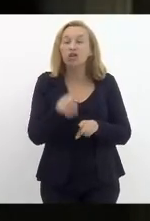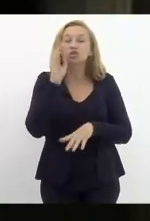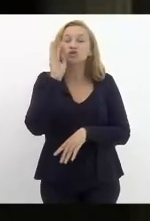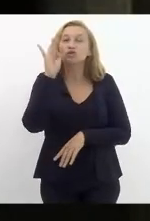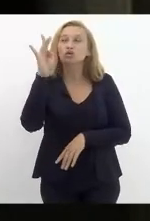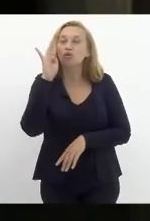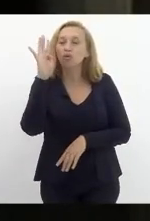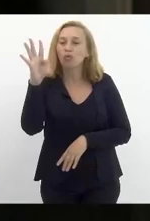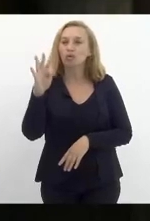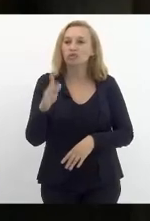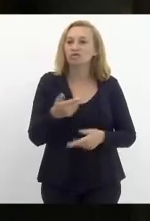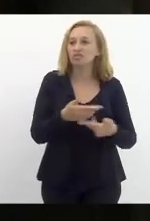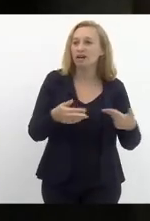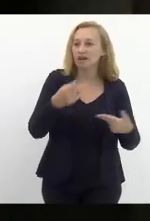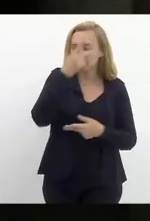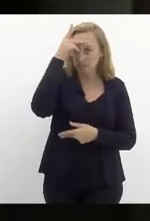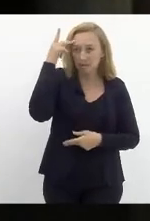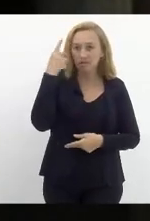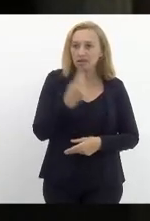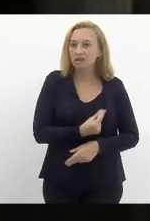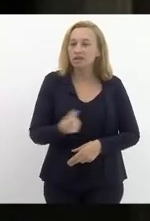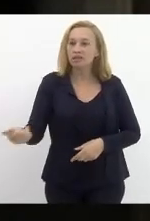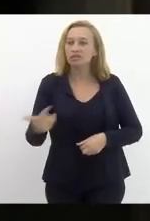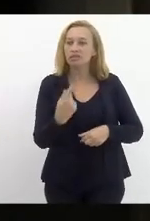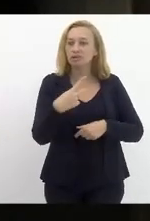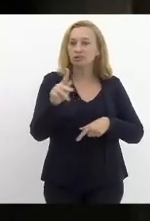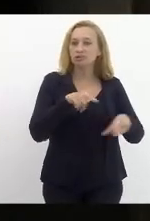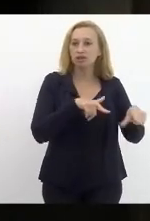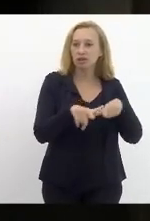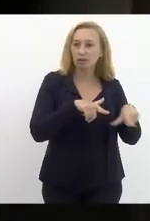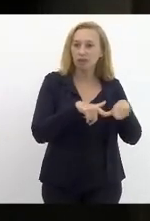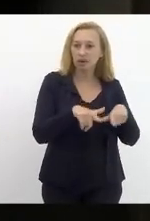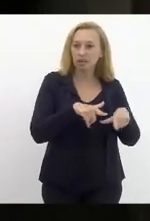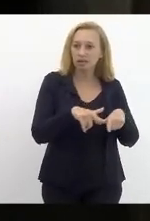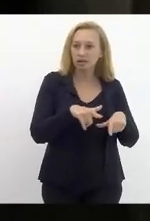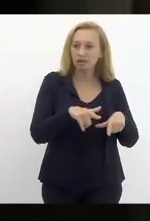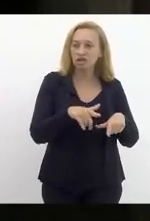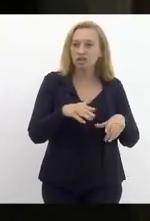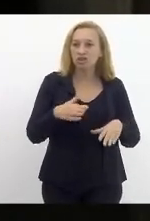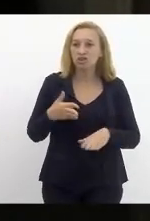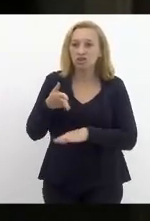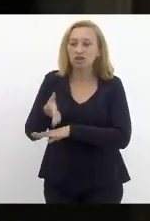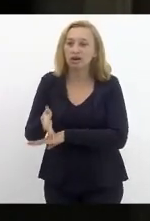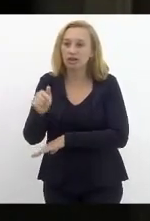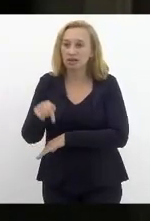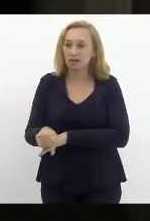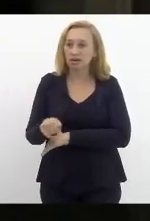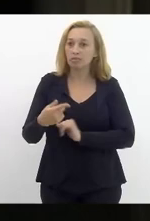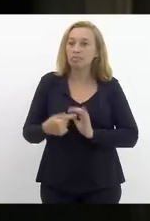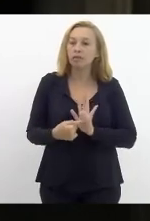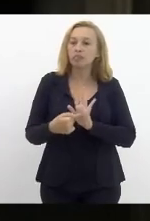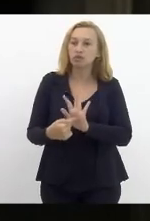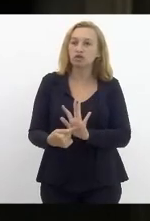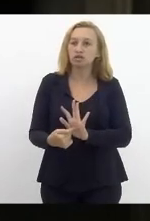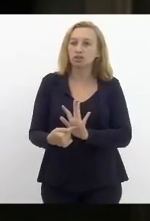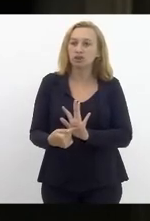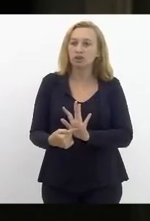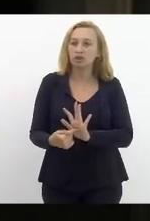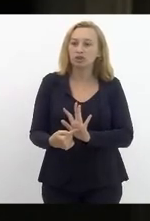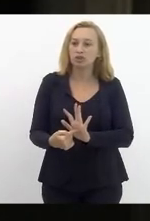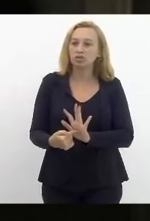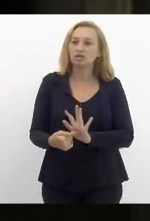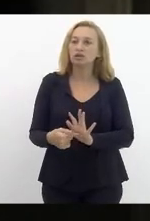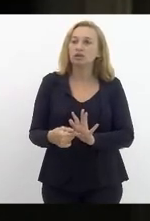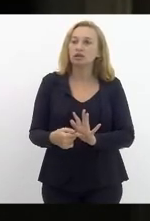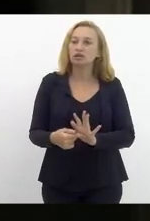sonhos, muitas pessoas que saíram dos seus trabalhos, que vieram até aqui para mostrar que somos